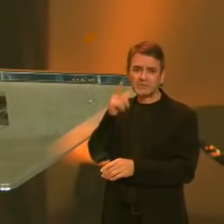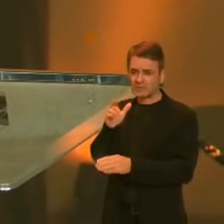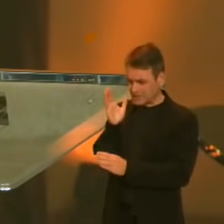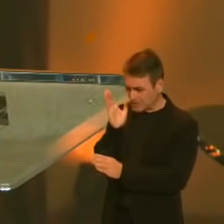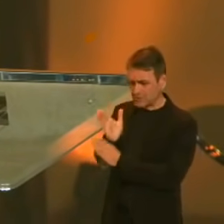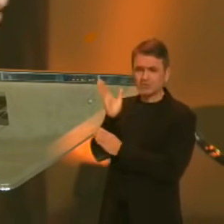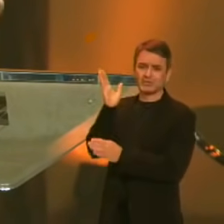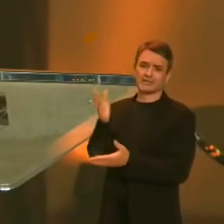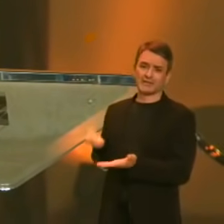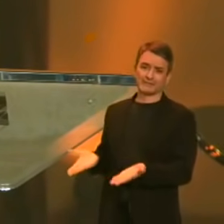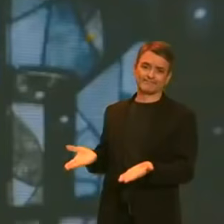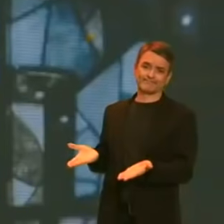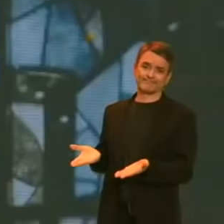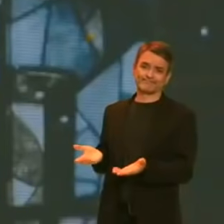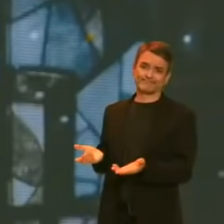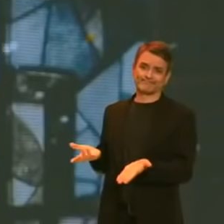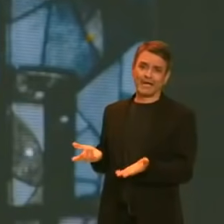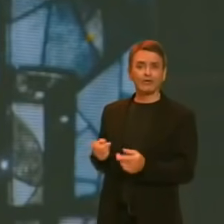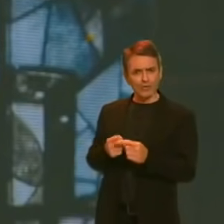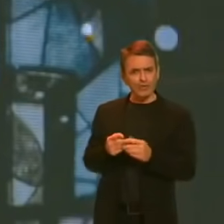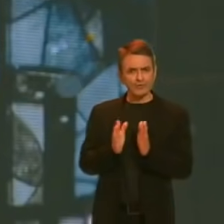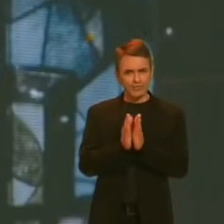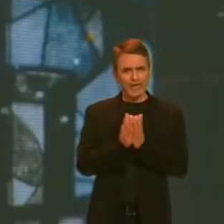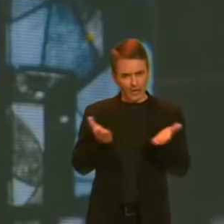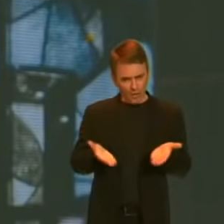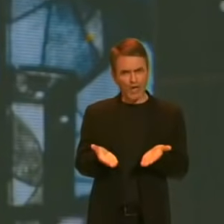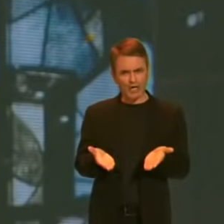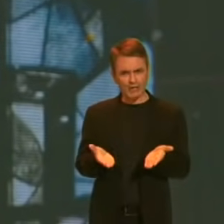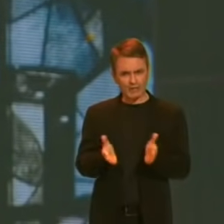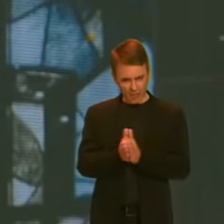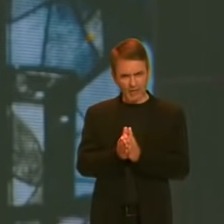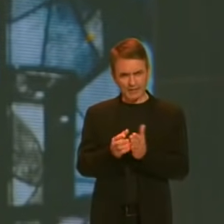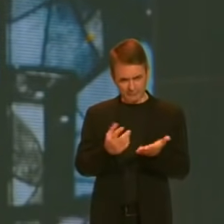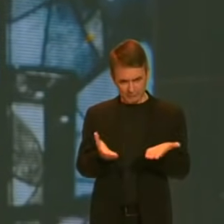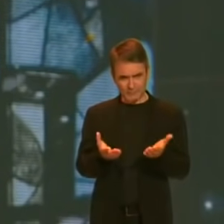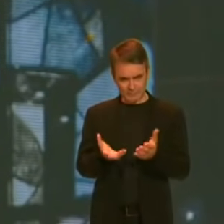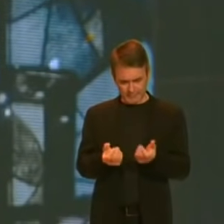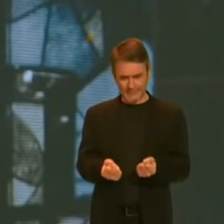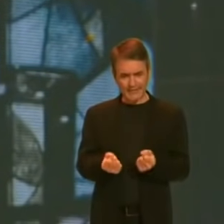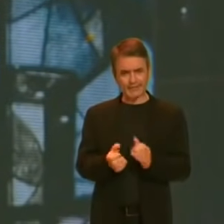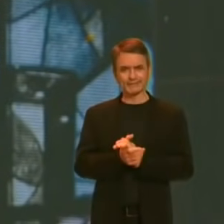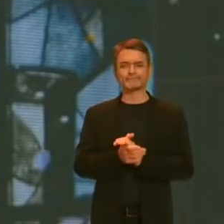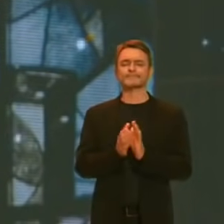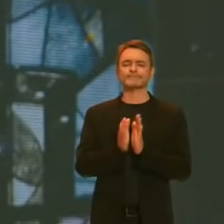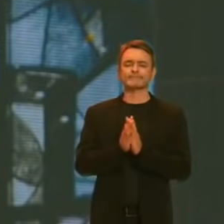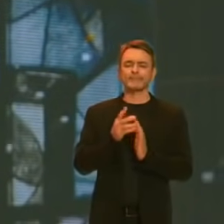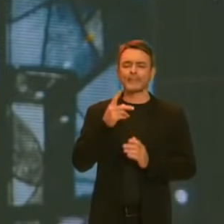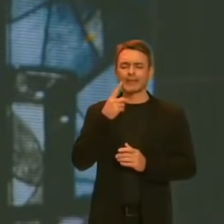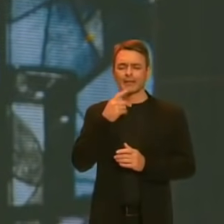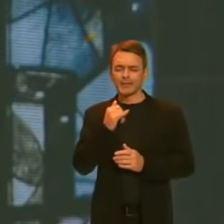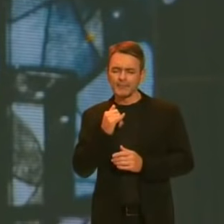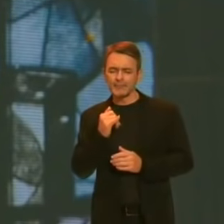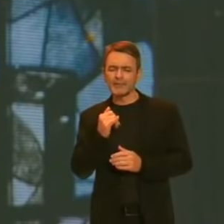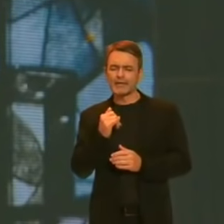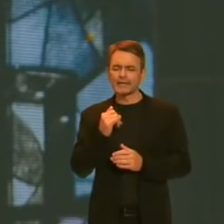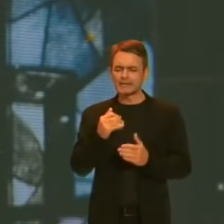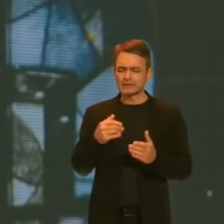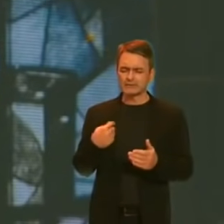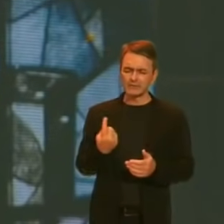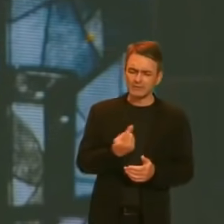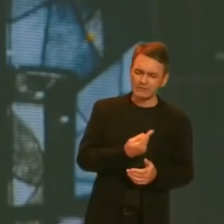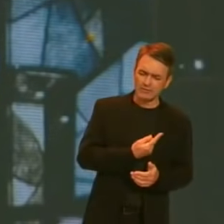Então vamos orar agora por ele, você concorda com isso? Então vamos orar. Pai querido, nós queremos